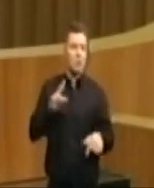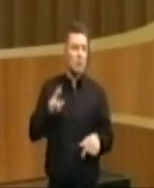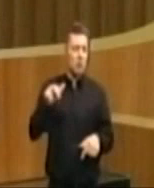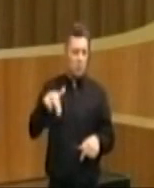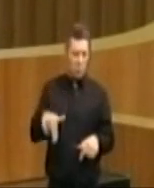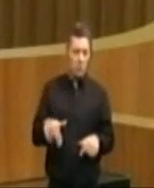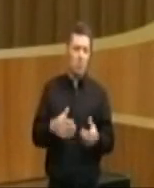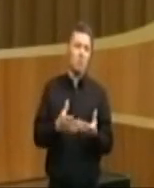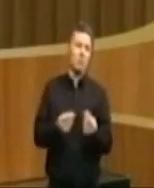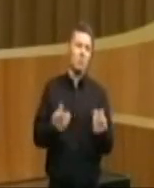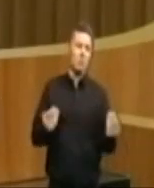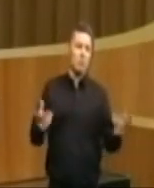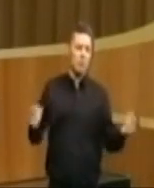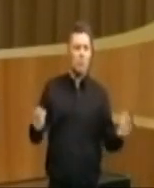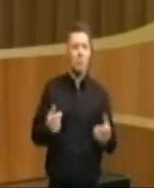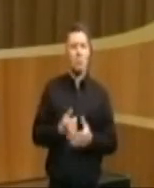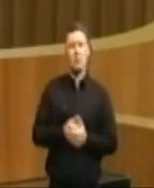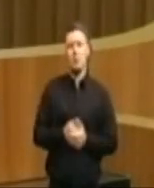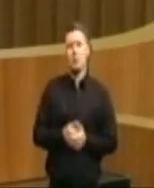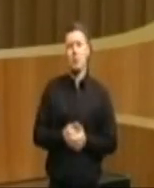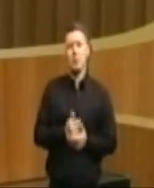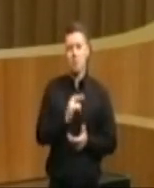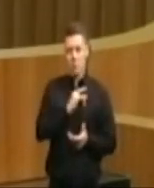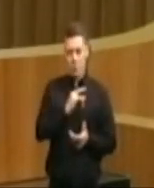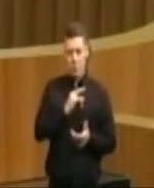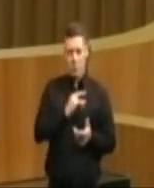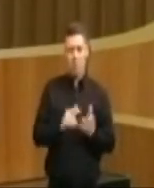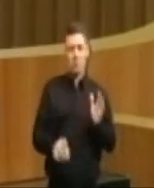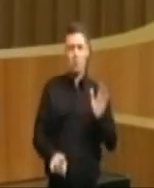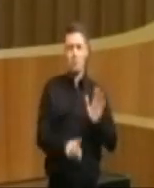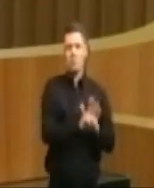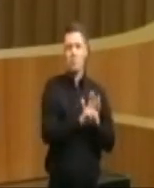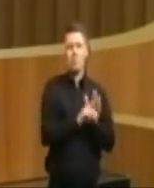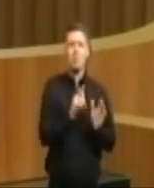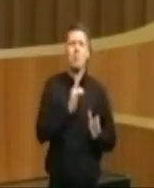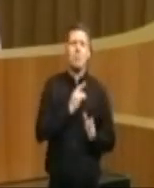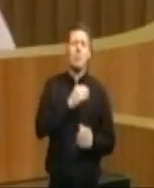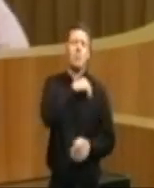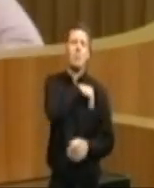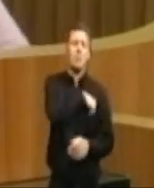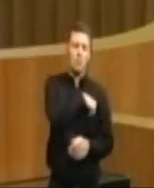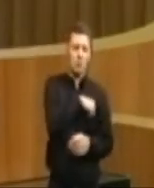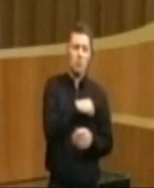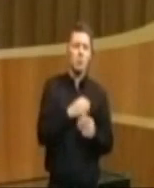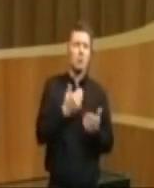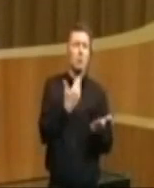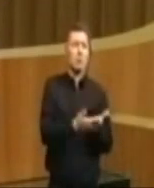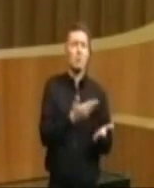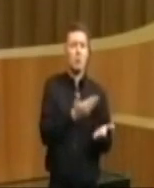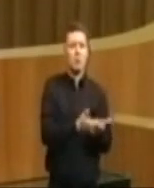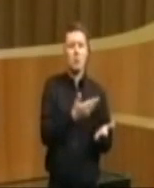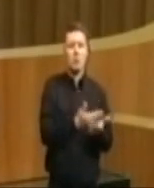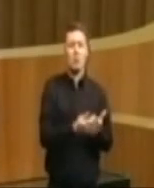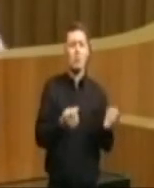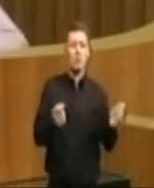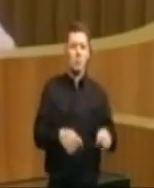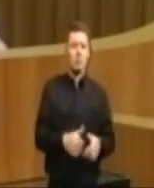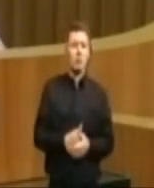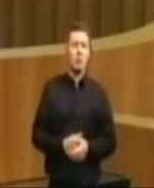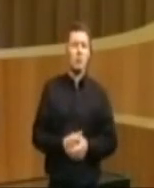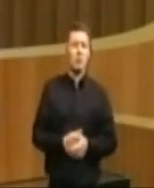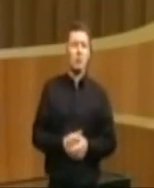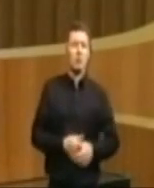muitas cidades em que o professor ele tem o direito a ter a sua remuneração para poder estudar, para